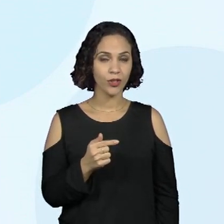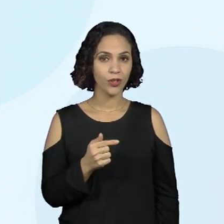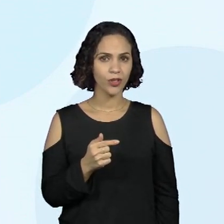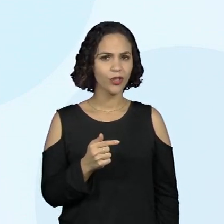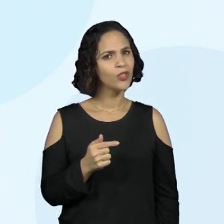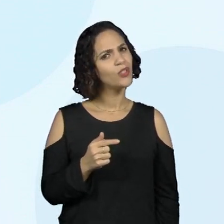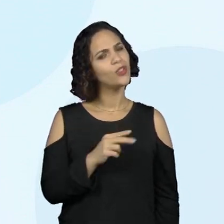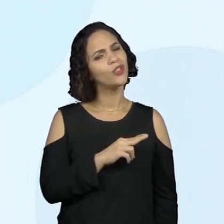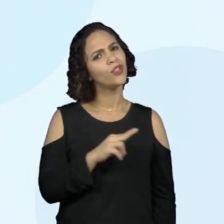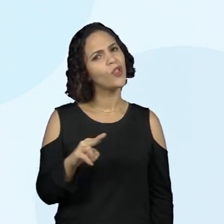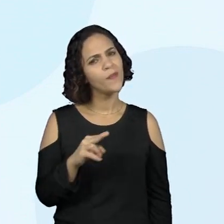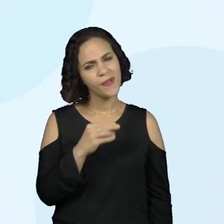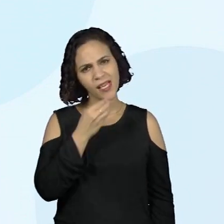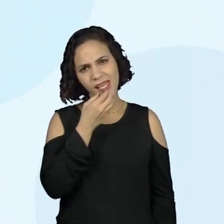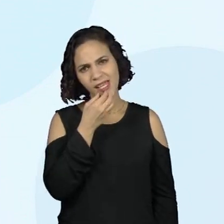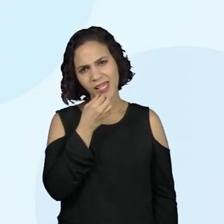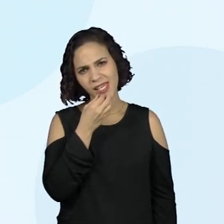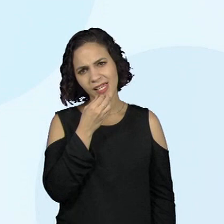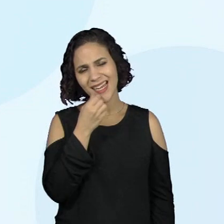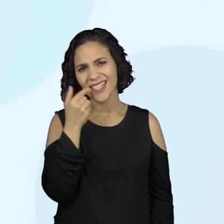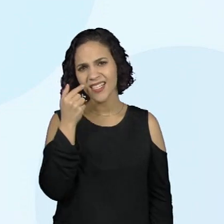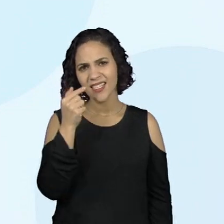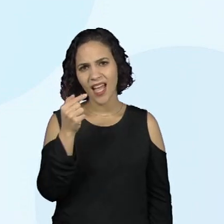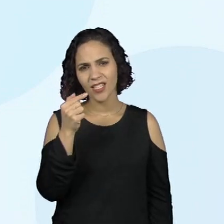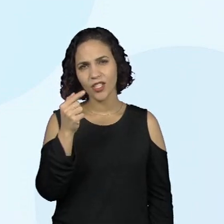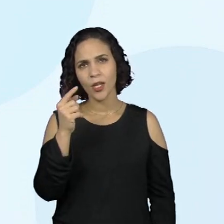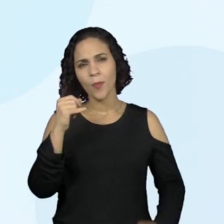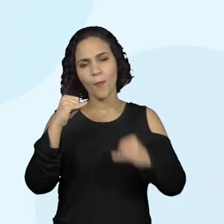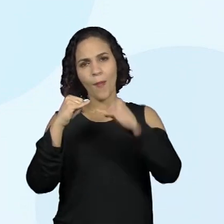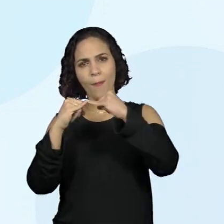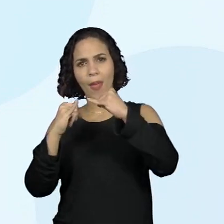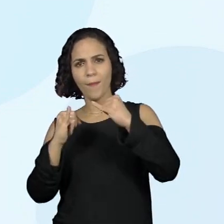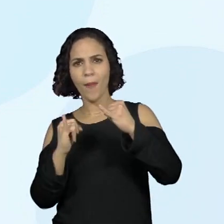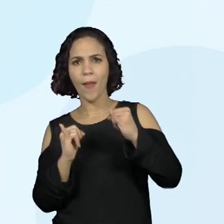se chama um polígono que tem 7 lados?